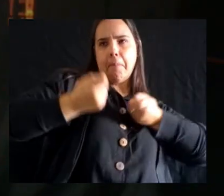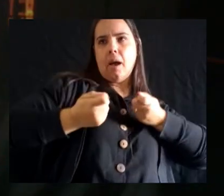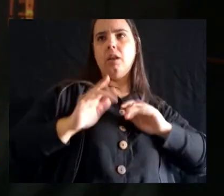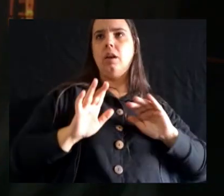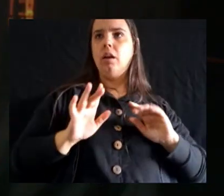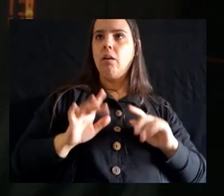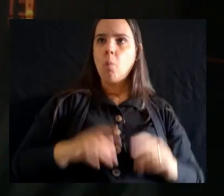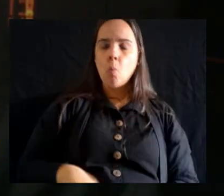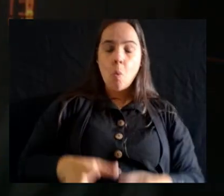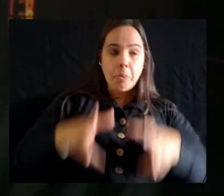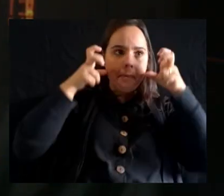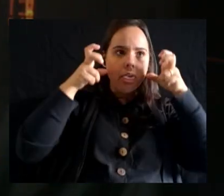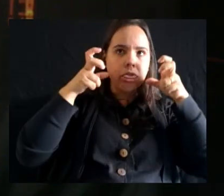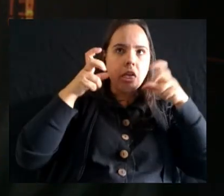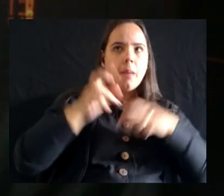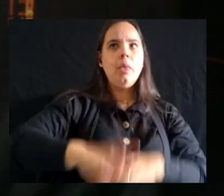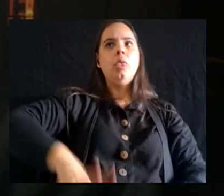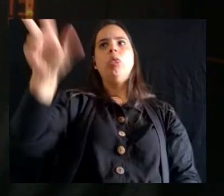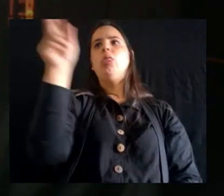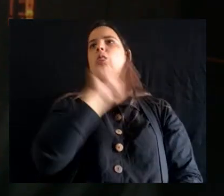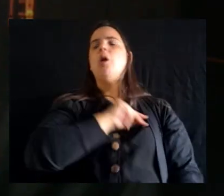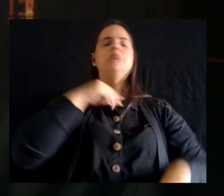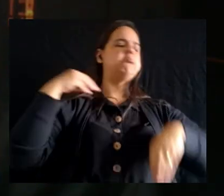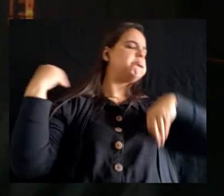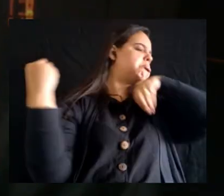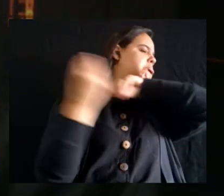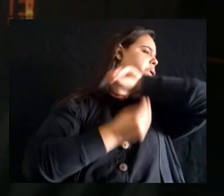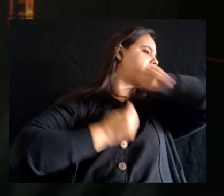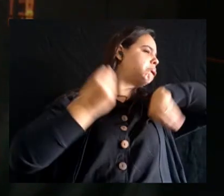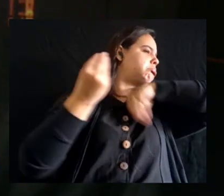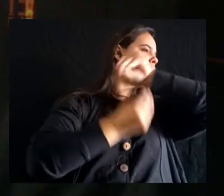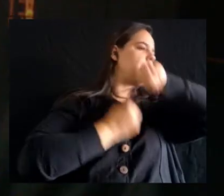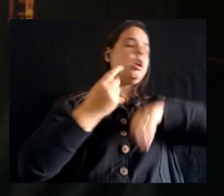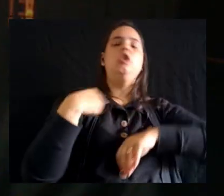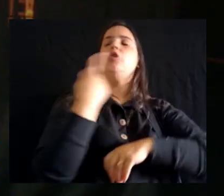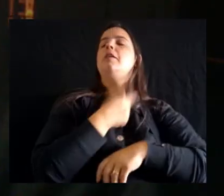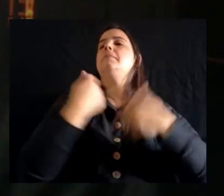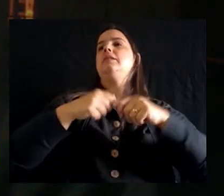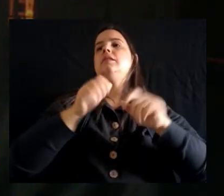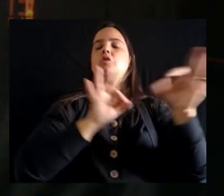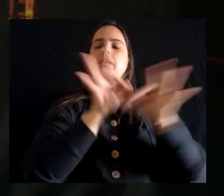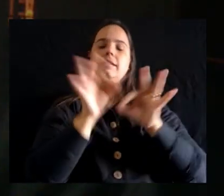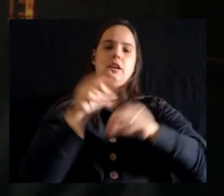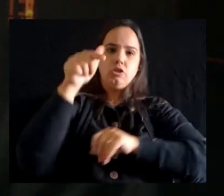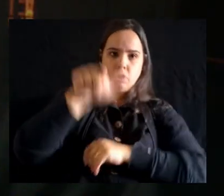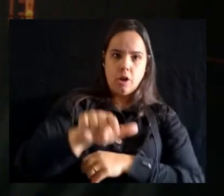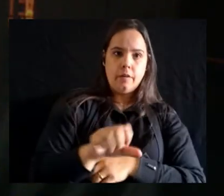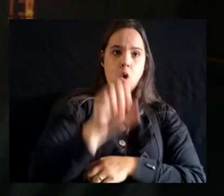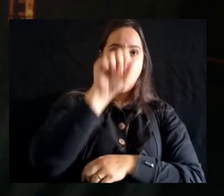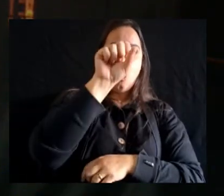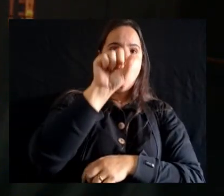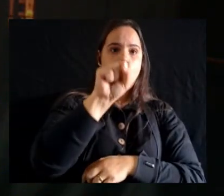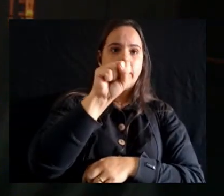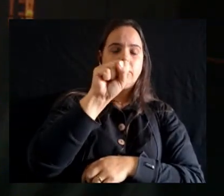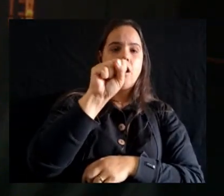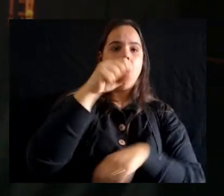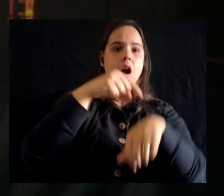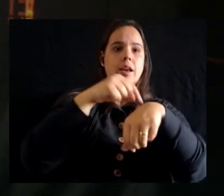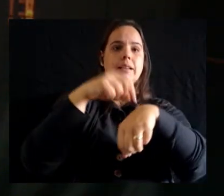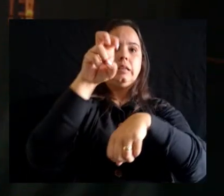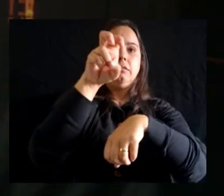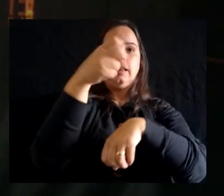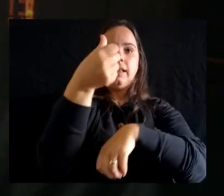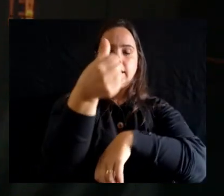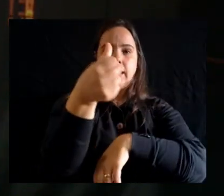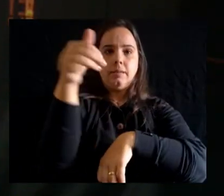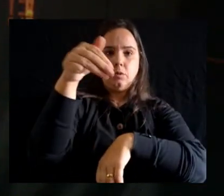gente vai precisar nos reorganizar novamente. Agora, 8h56, a última pergunta do programa, a gente direciona para a nossa Nutri